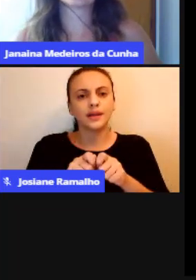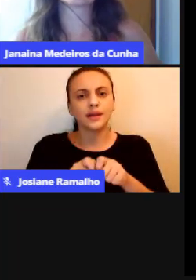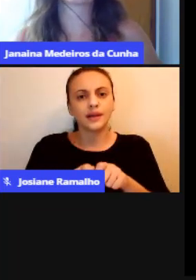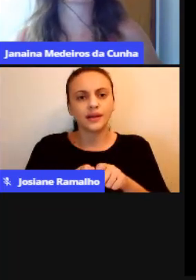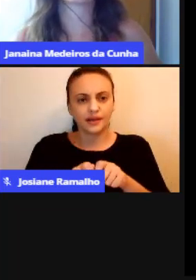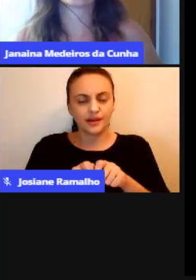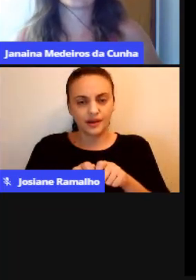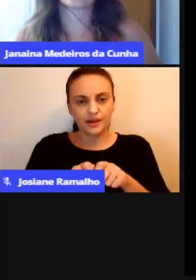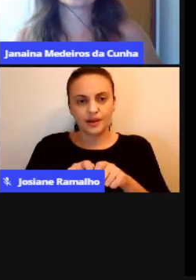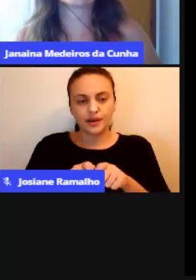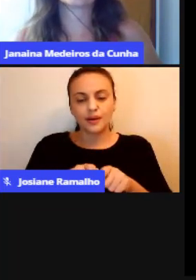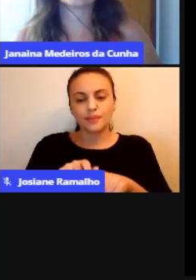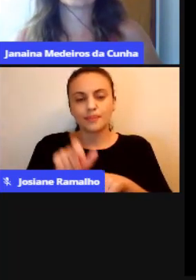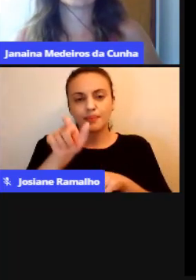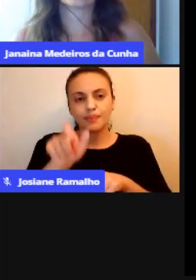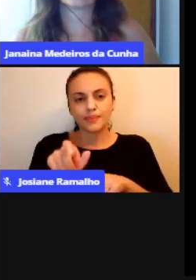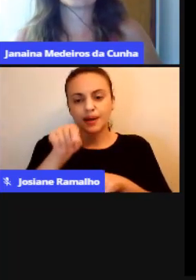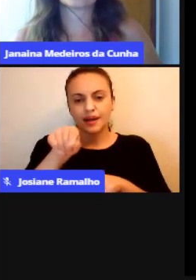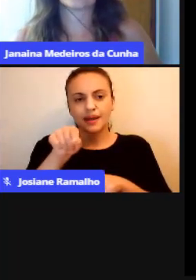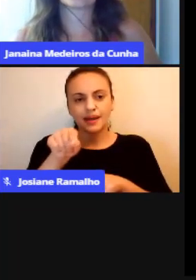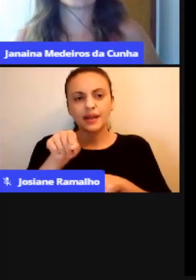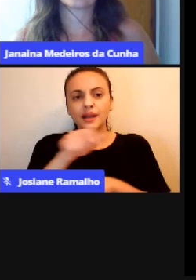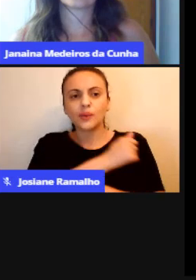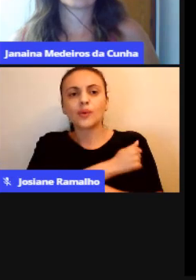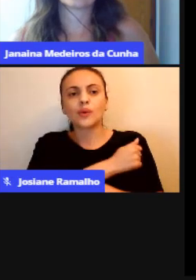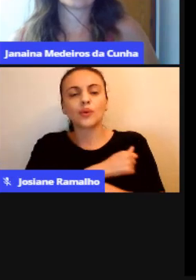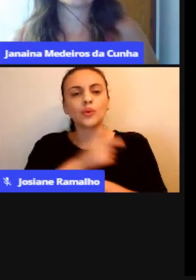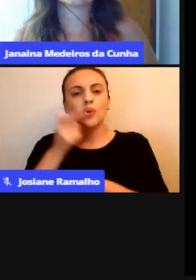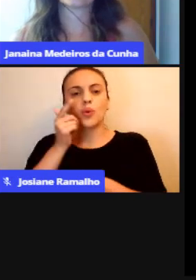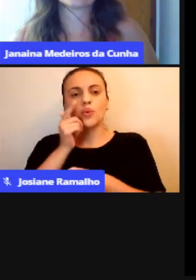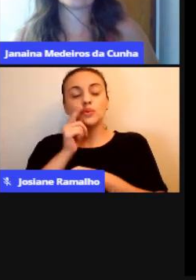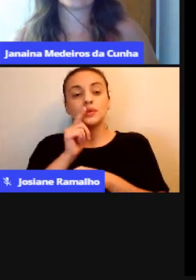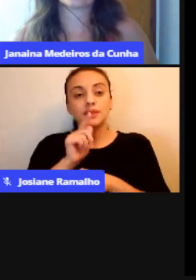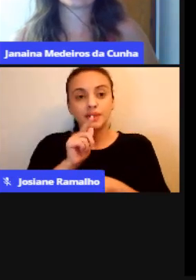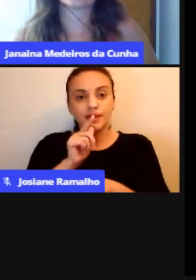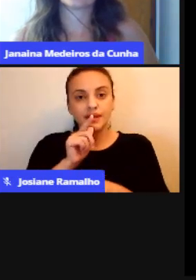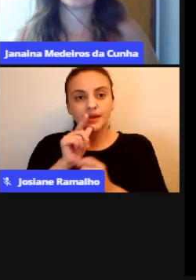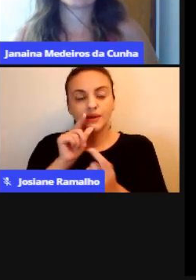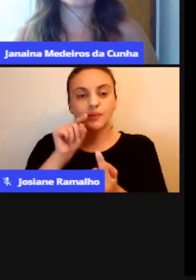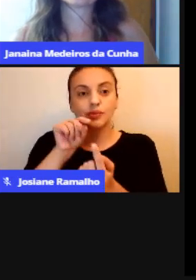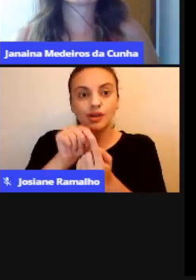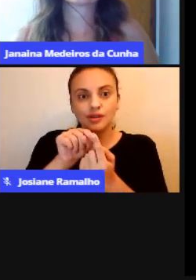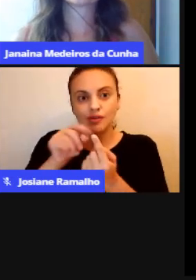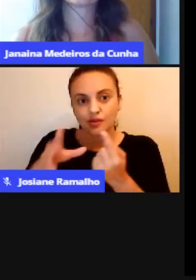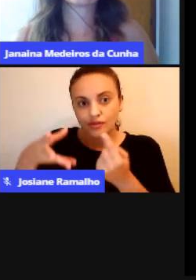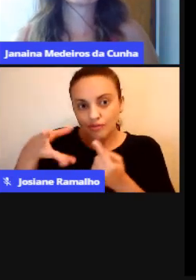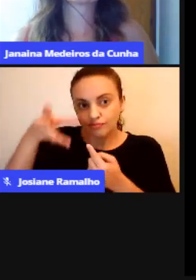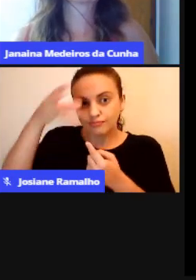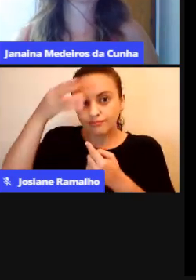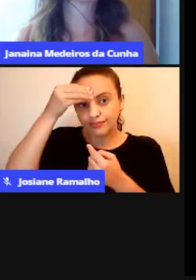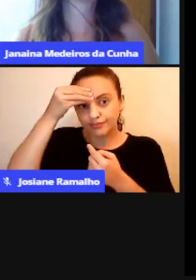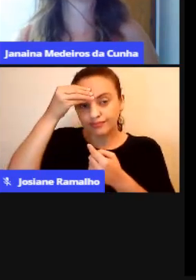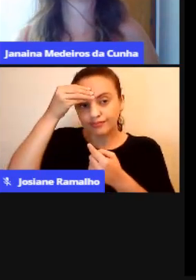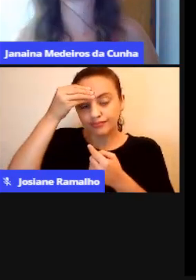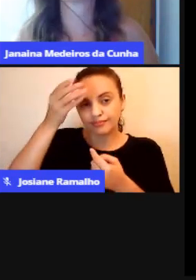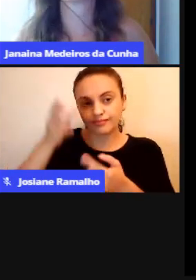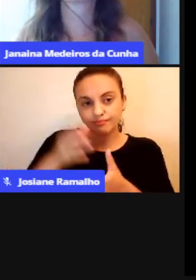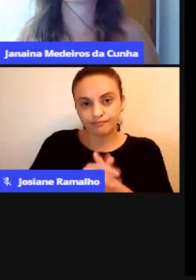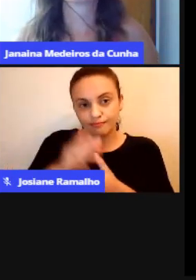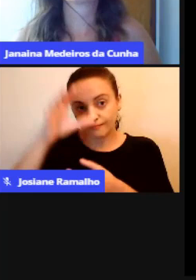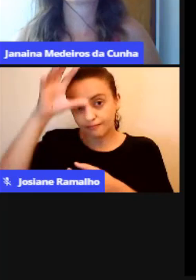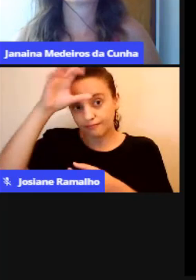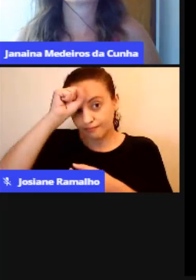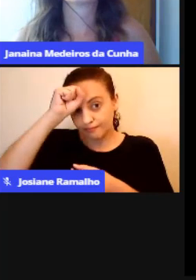ele possa conseguir alcançar esses conhecimentos. Então, esses questionamentos sempre tem que